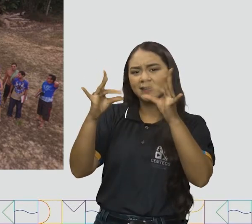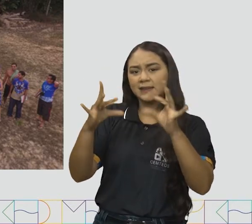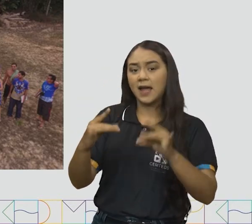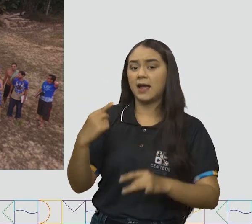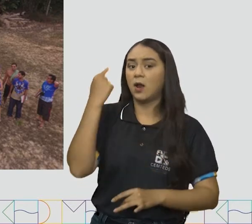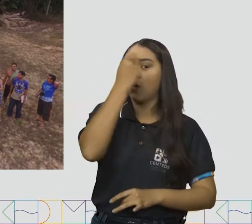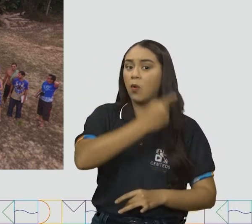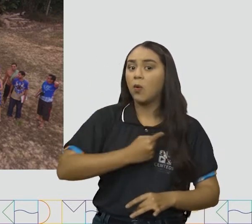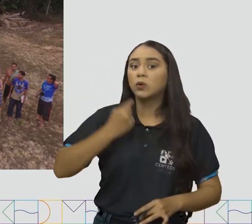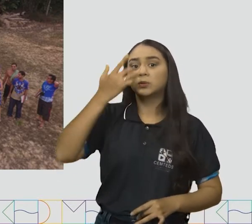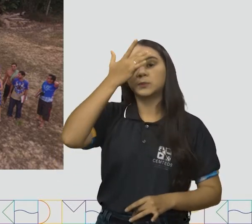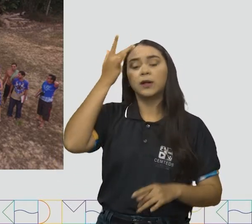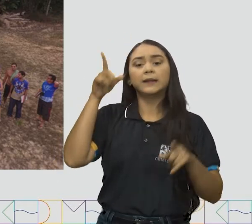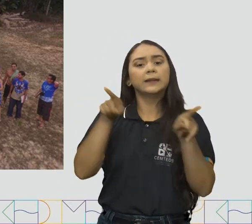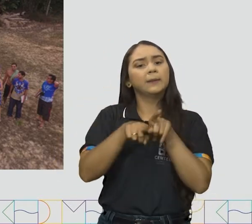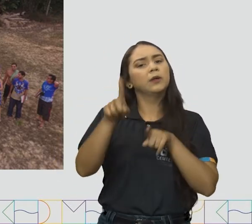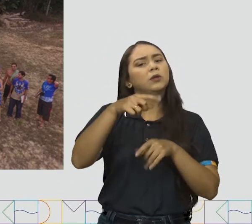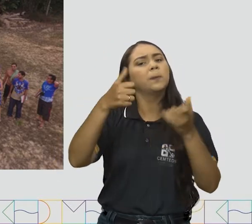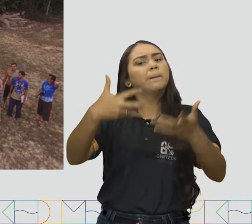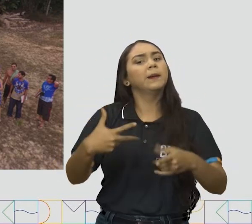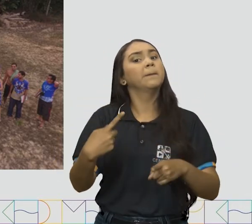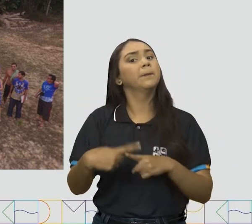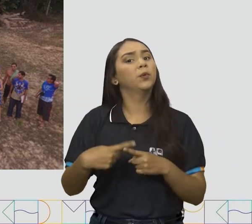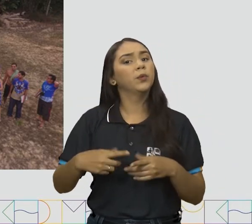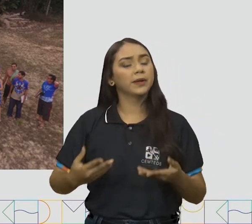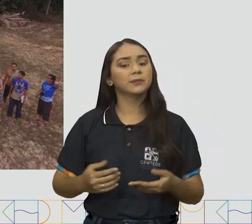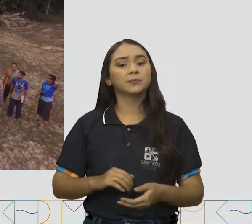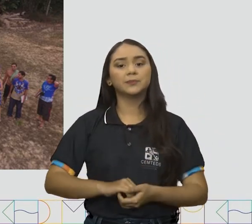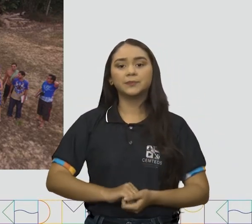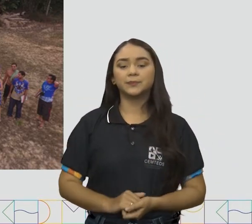pessoas. Depois, justifique sua resposta, hein?